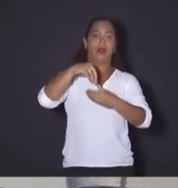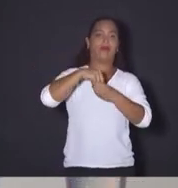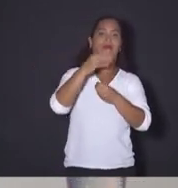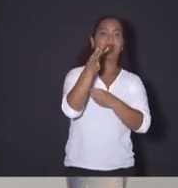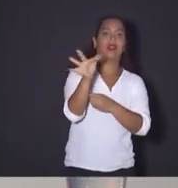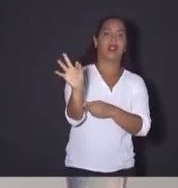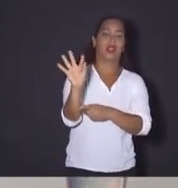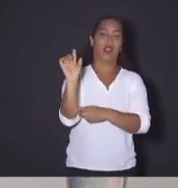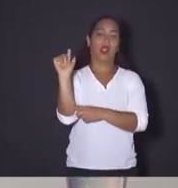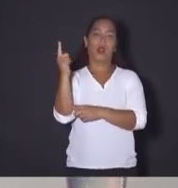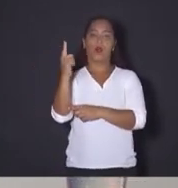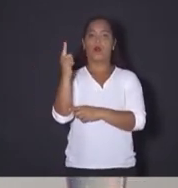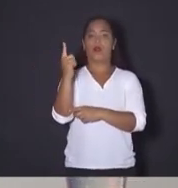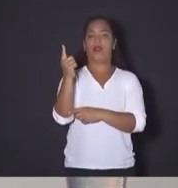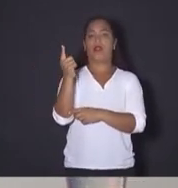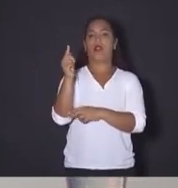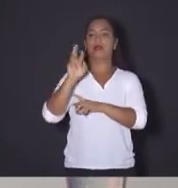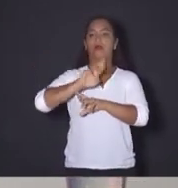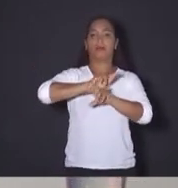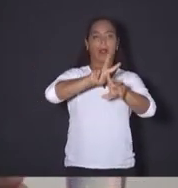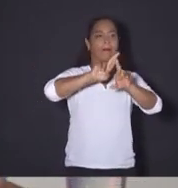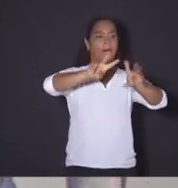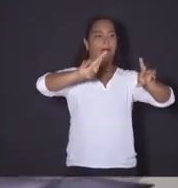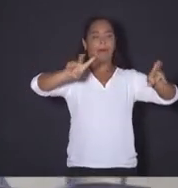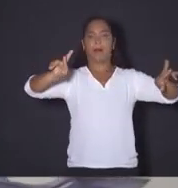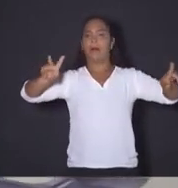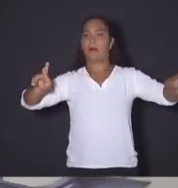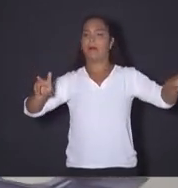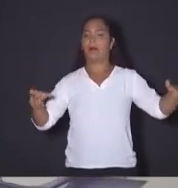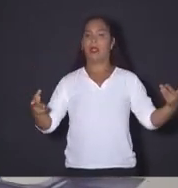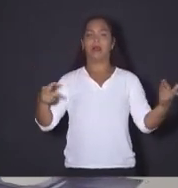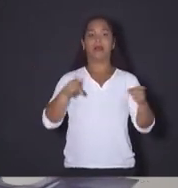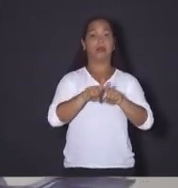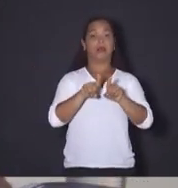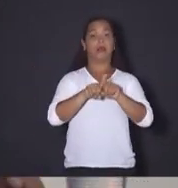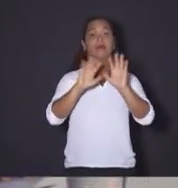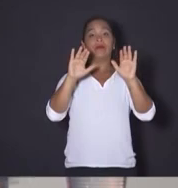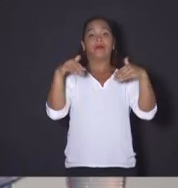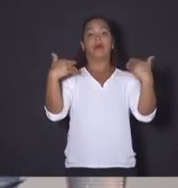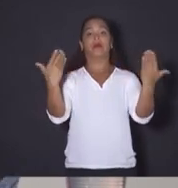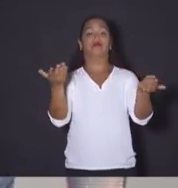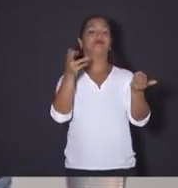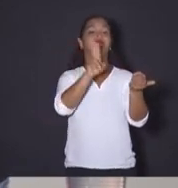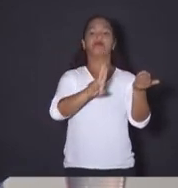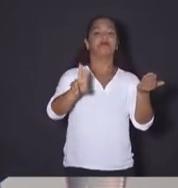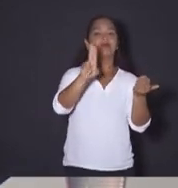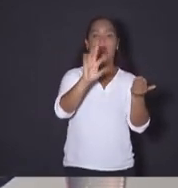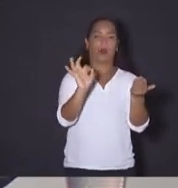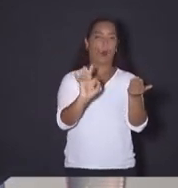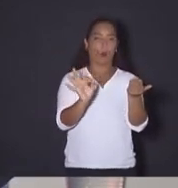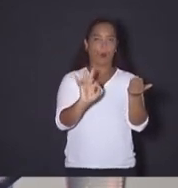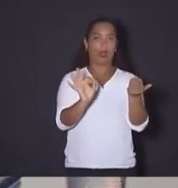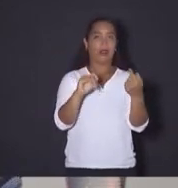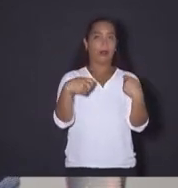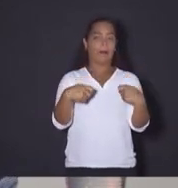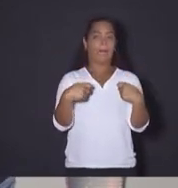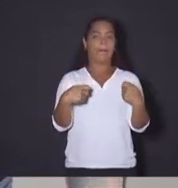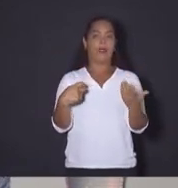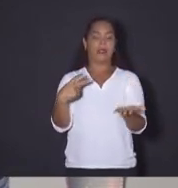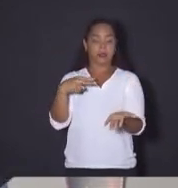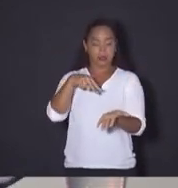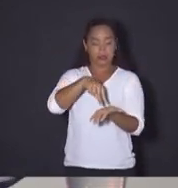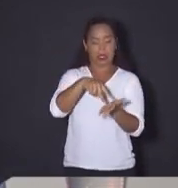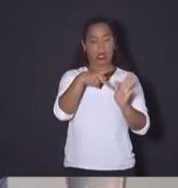goiás nas nossas diferentes instituições mesmo aquelas que não são universitárias não é fundamental este